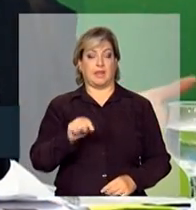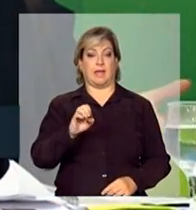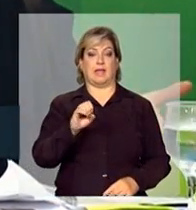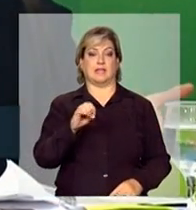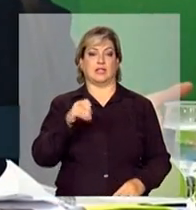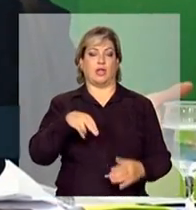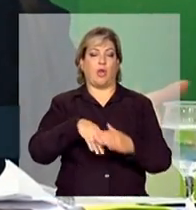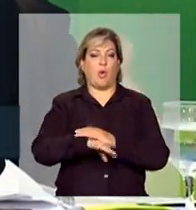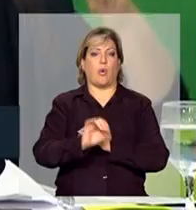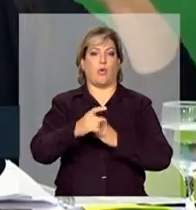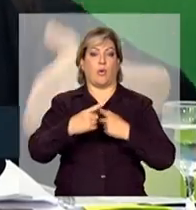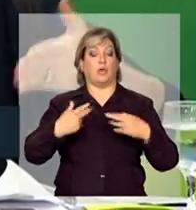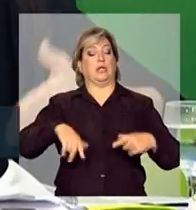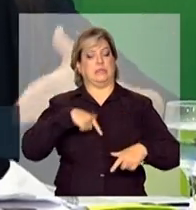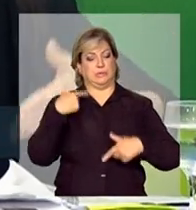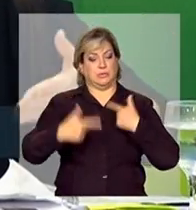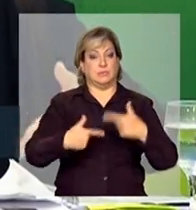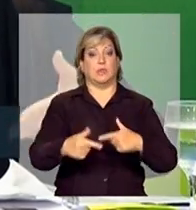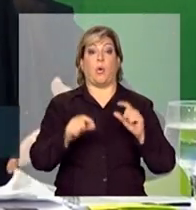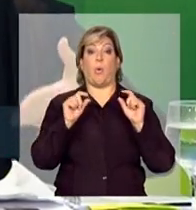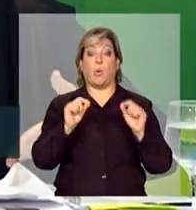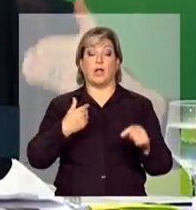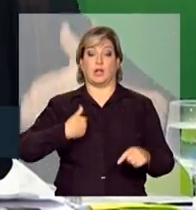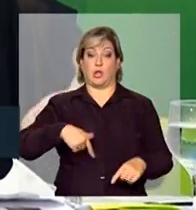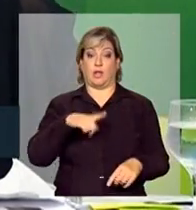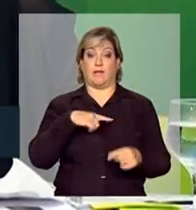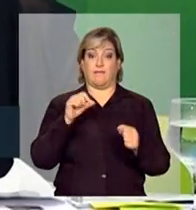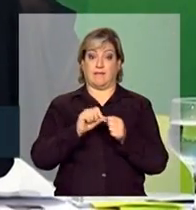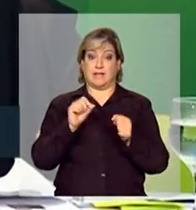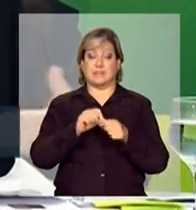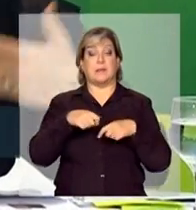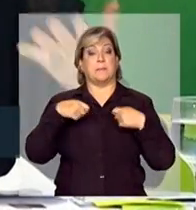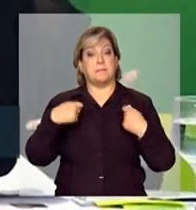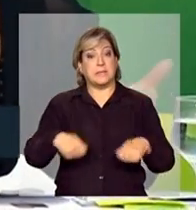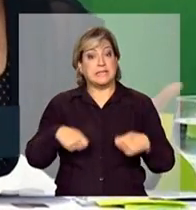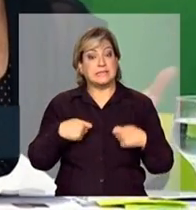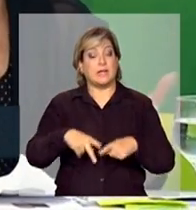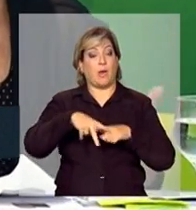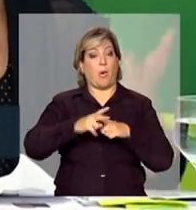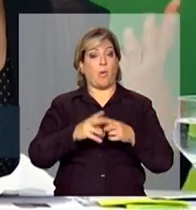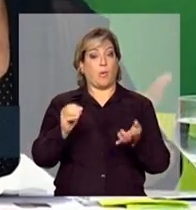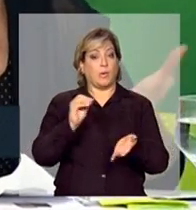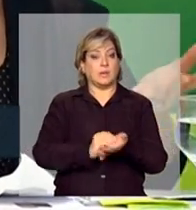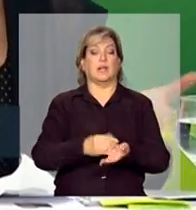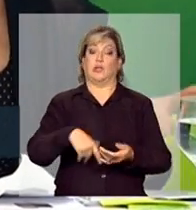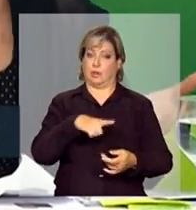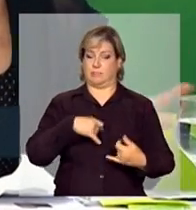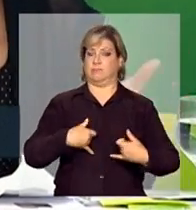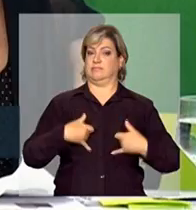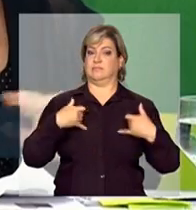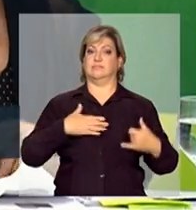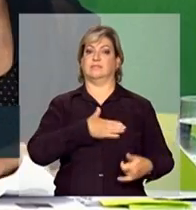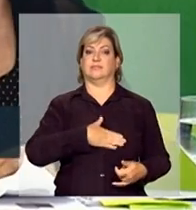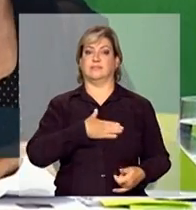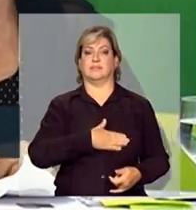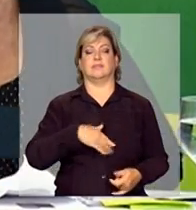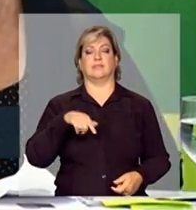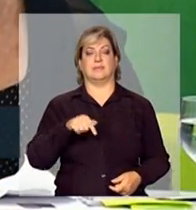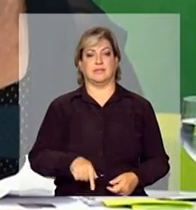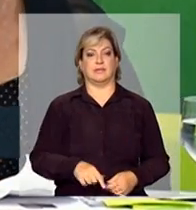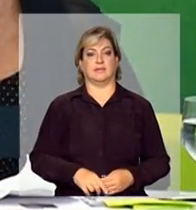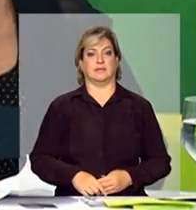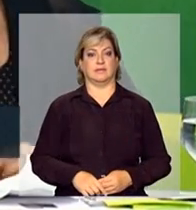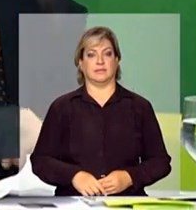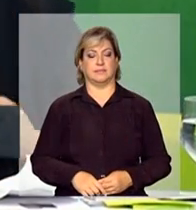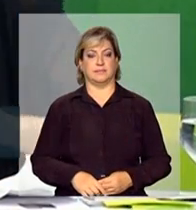essa tragédia que nós estamos lutando o que nós estamos fazendo tem que ser considerado e nós temos muito orgulho e ele não se reflete nesses